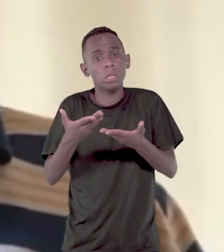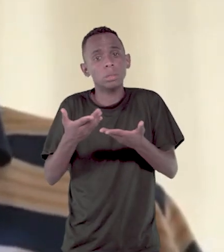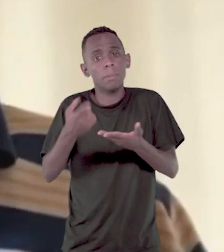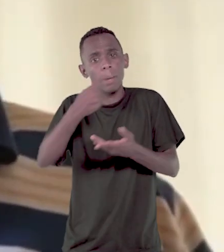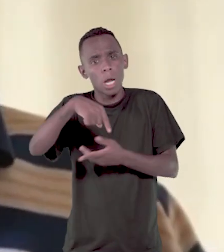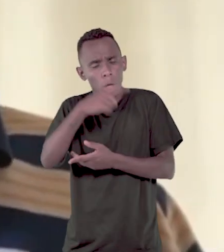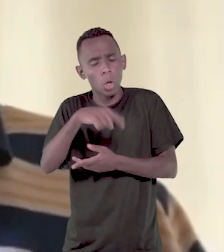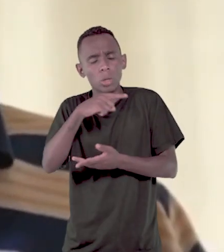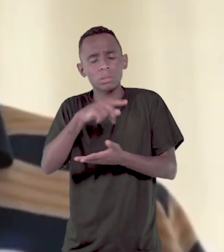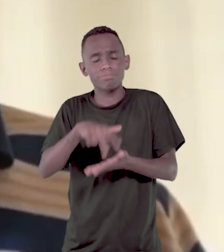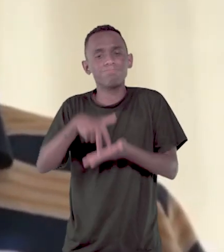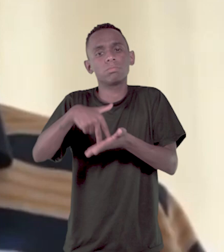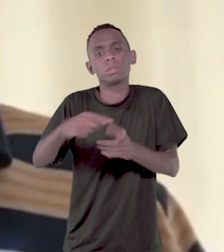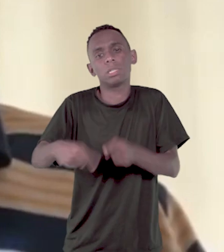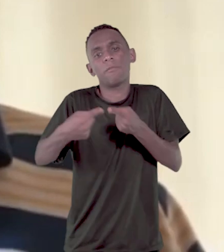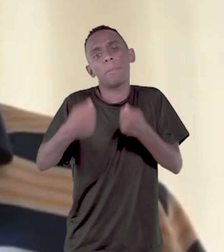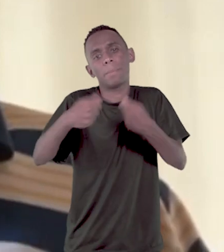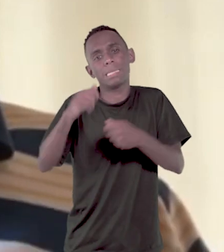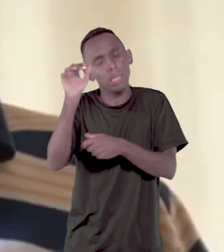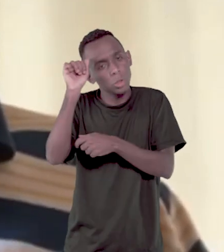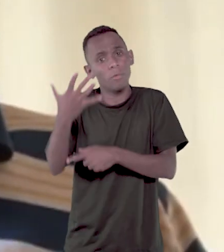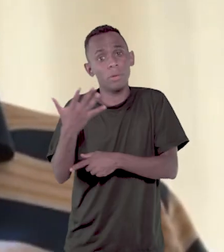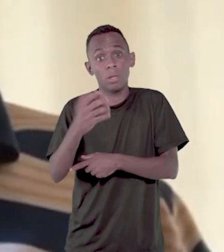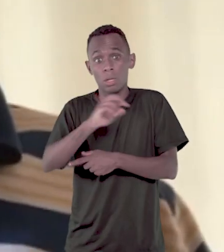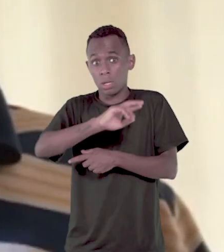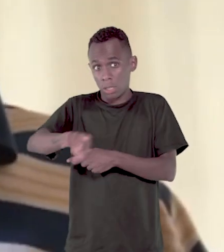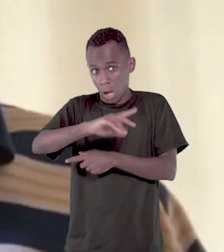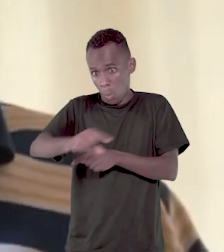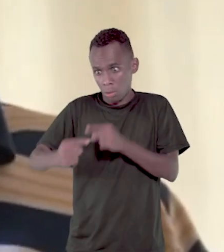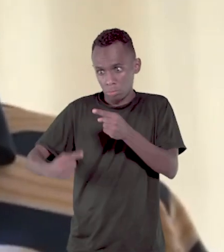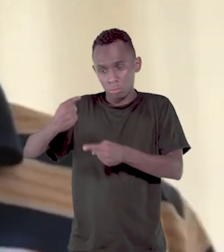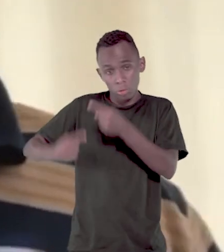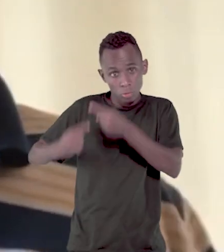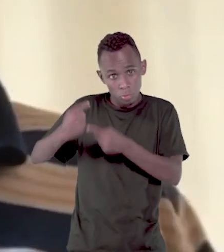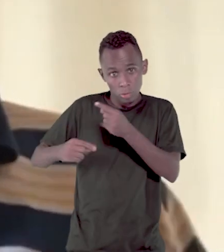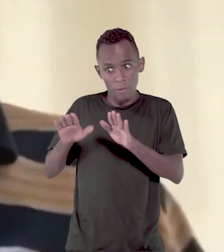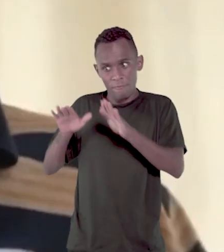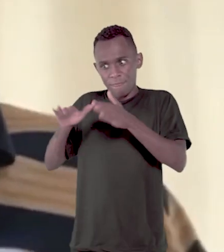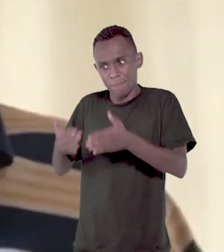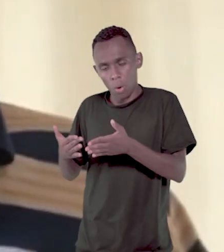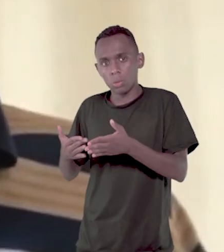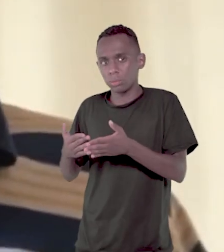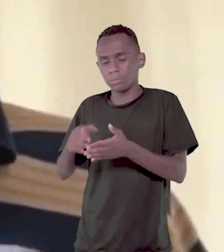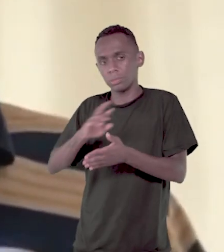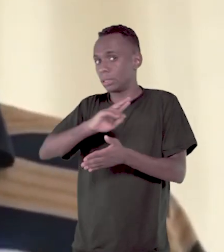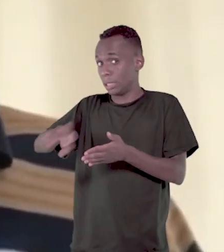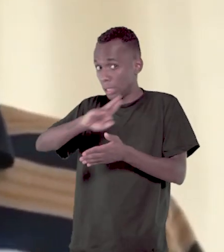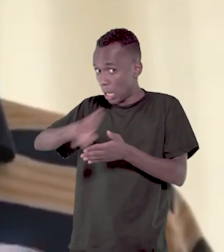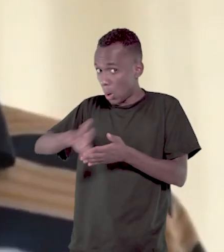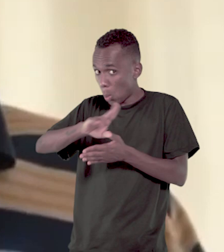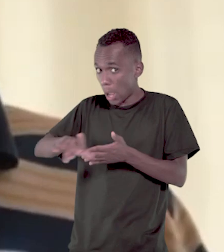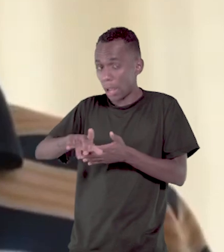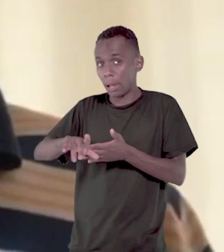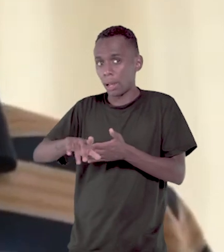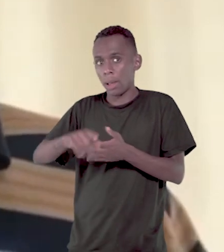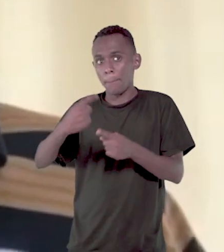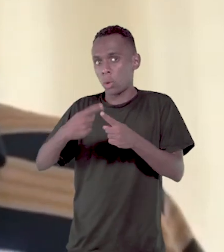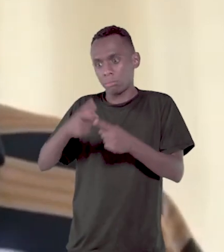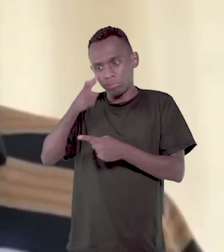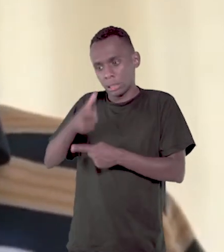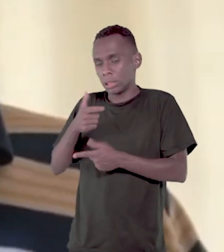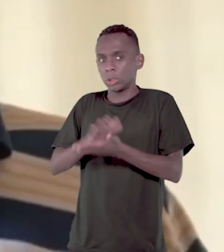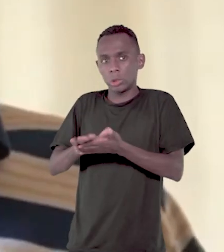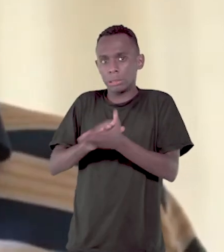que nós mesmos nos colocamos, né? Não é uma discussão política institucional, definitivamente não é, porque isso, como eu disse, não